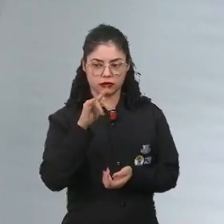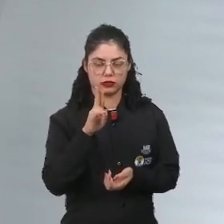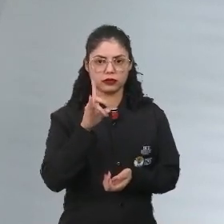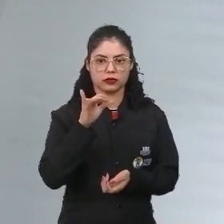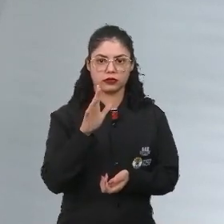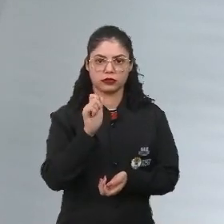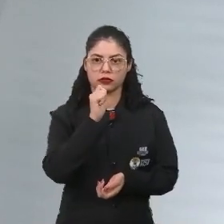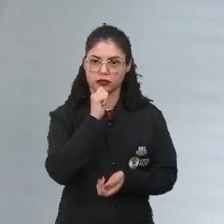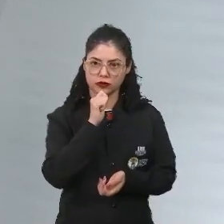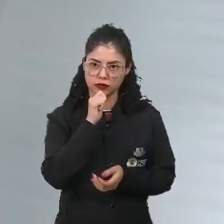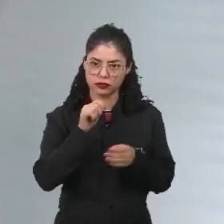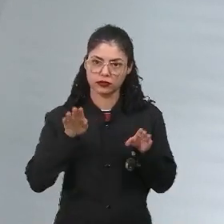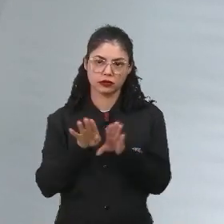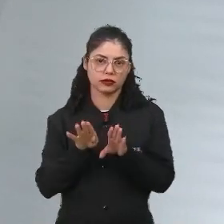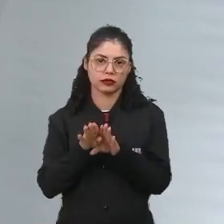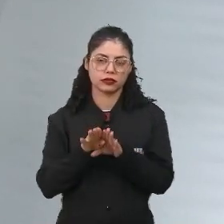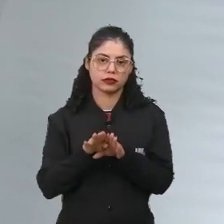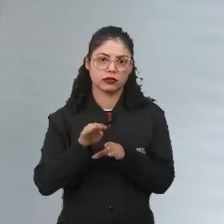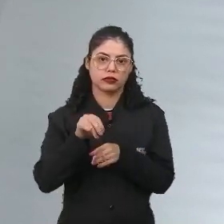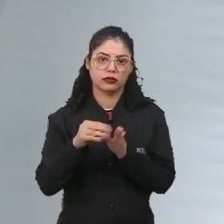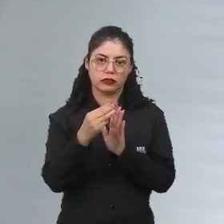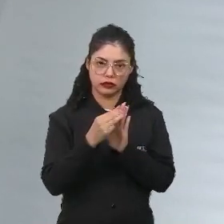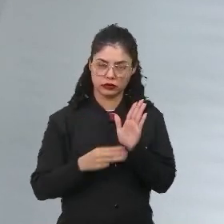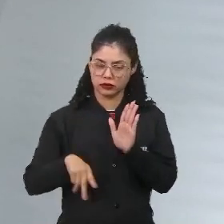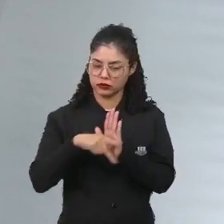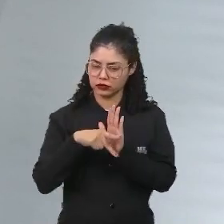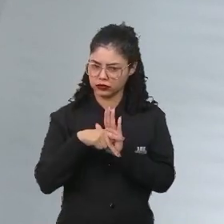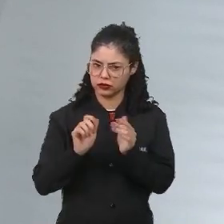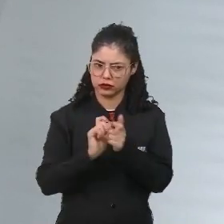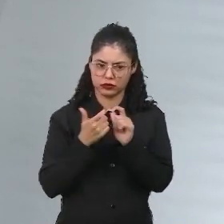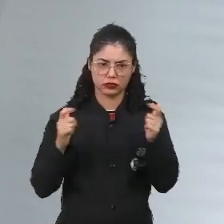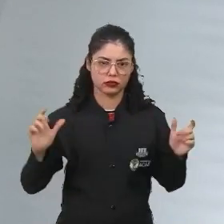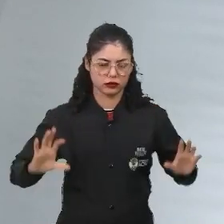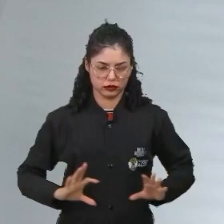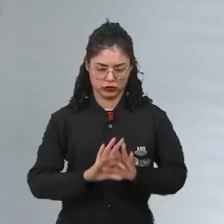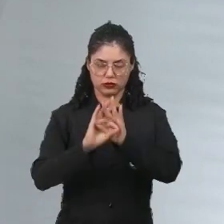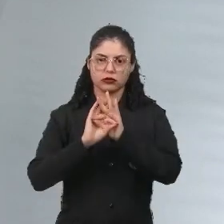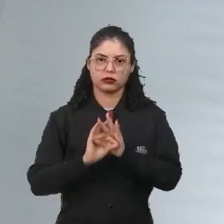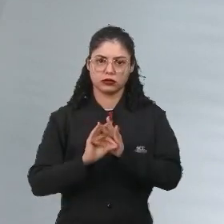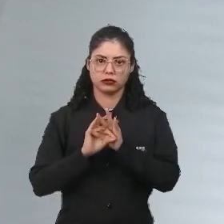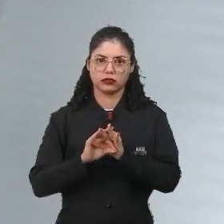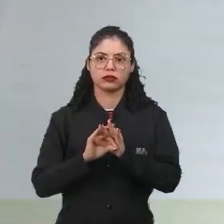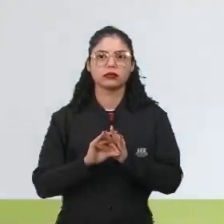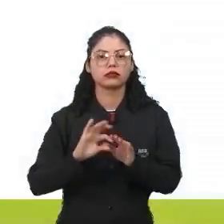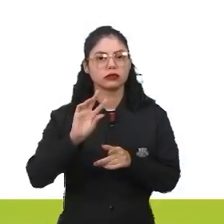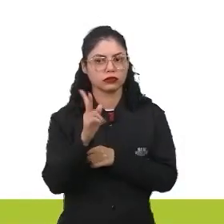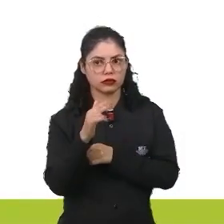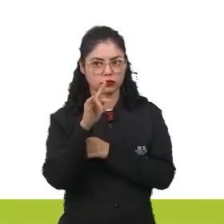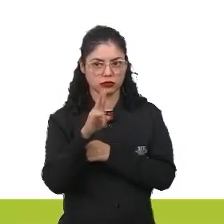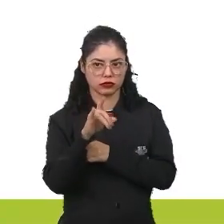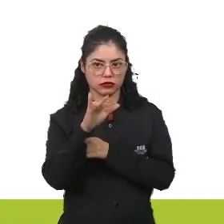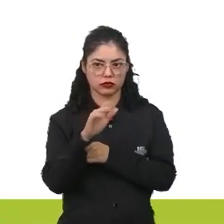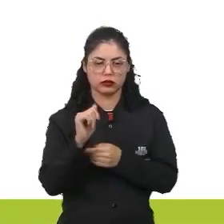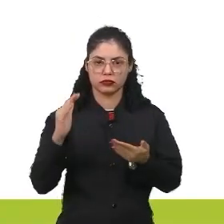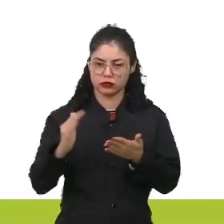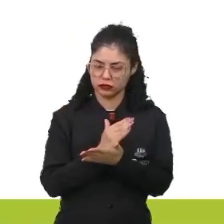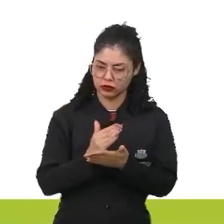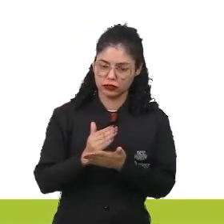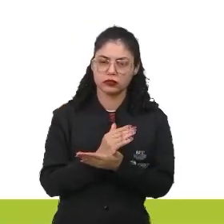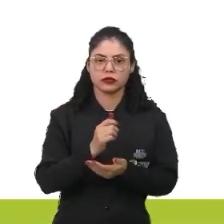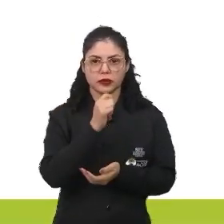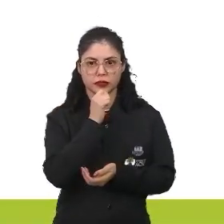a quantidade de método de separação é bem maior relacionada às homogêneas. Alguns